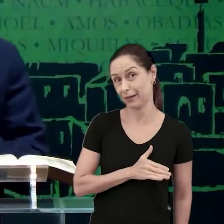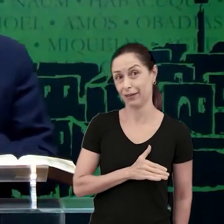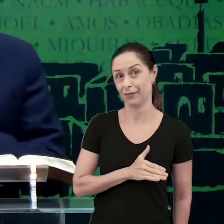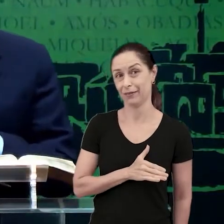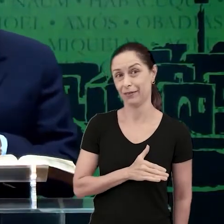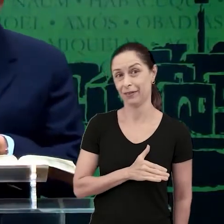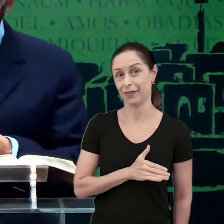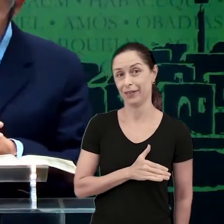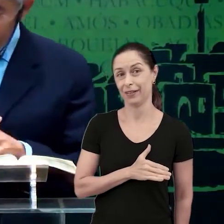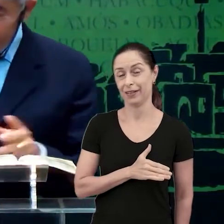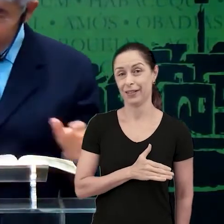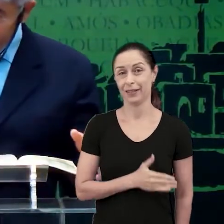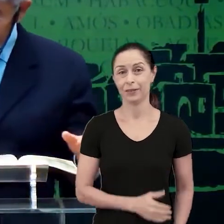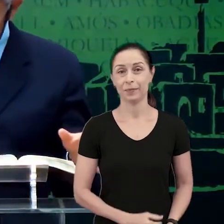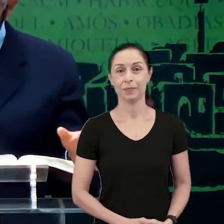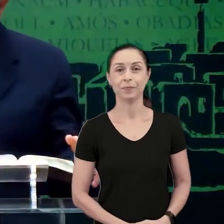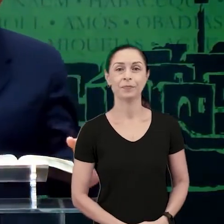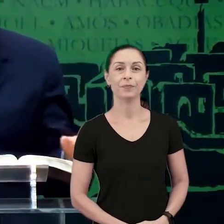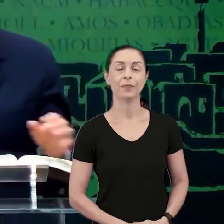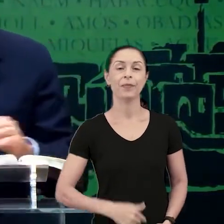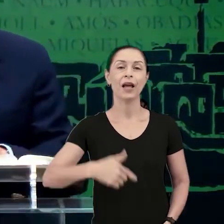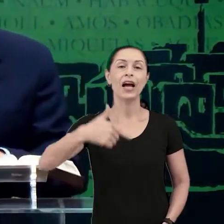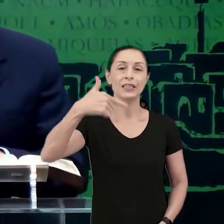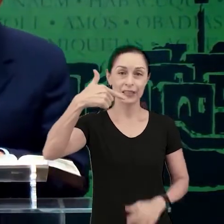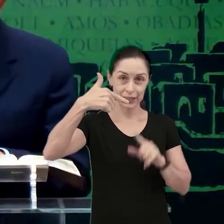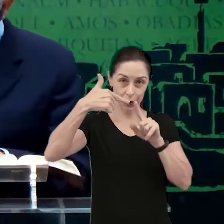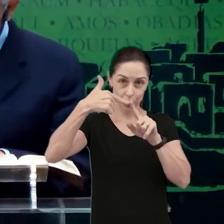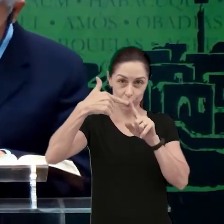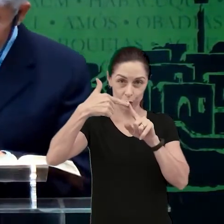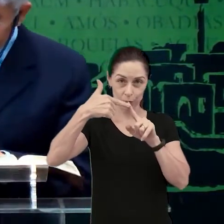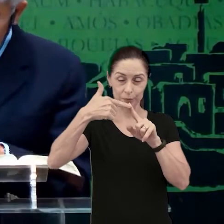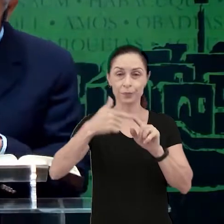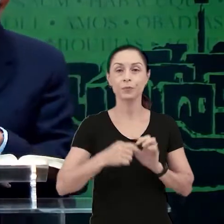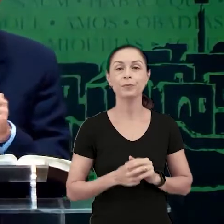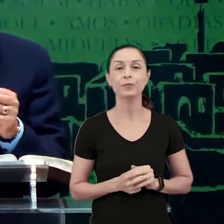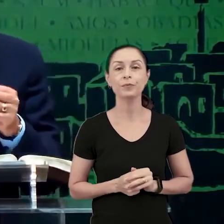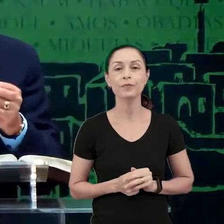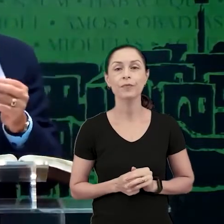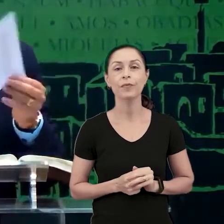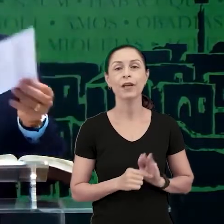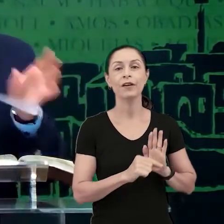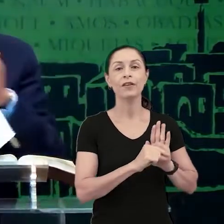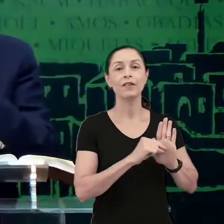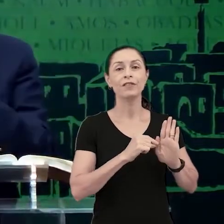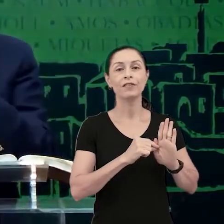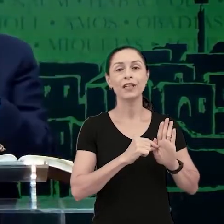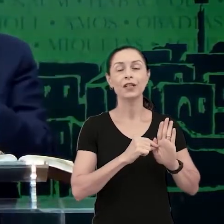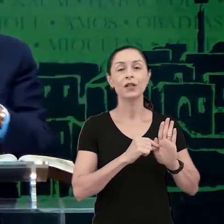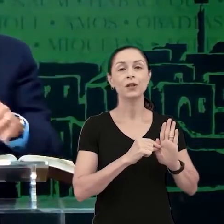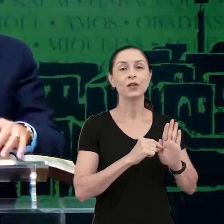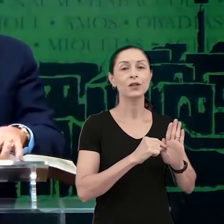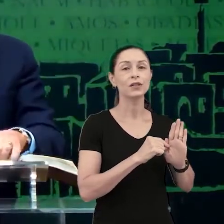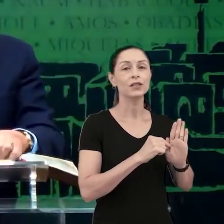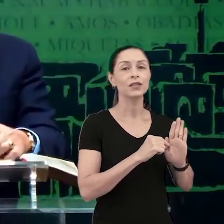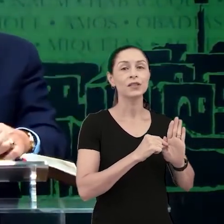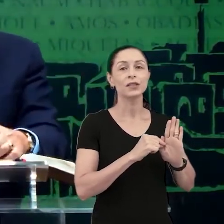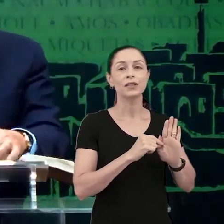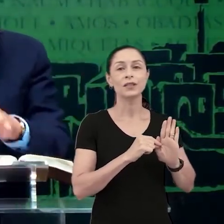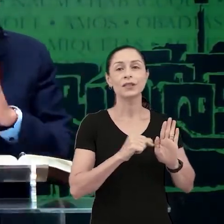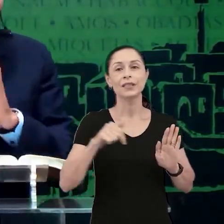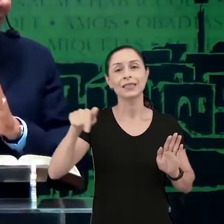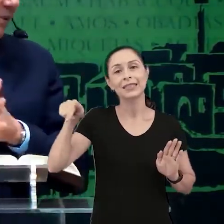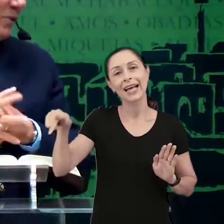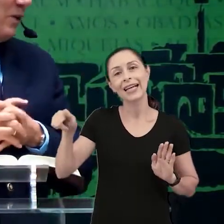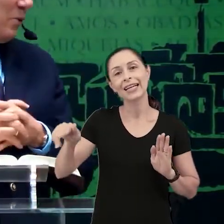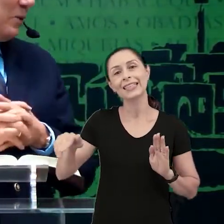ponto do profeta, que é a confiança dele. Versículos 7 a 13. Veja você, quando ele olha para a nação, ele fica desesperado. Mas